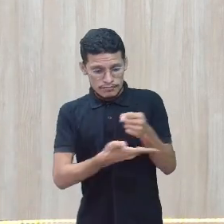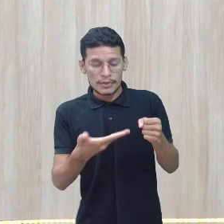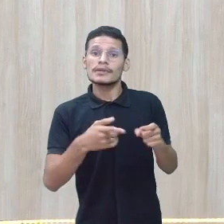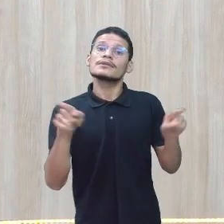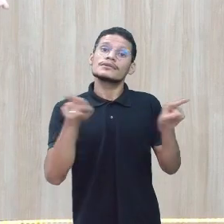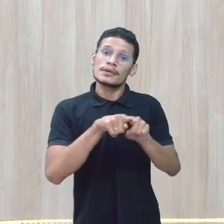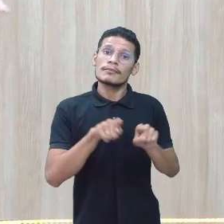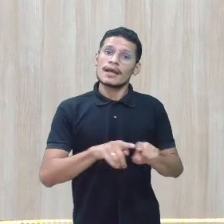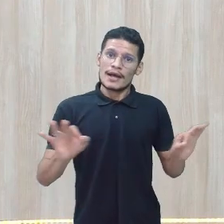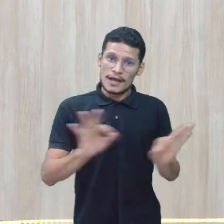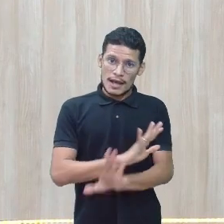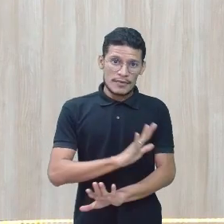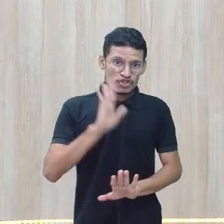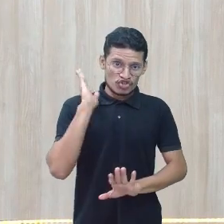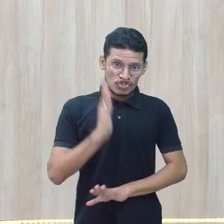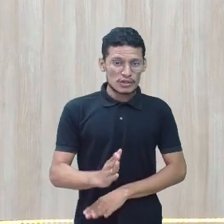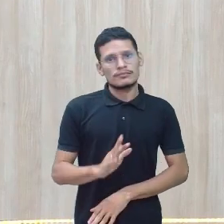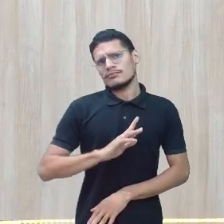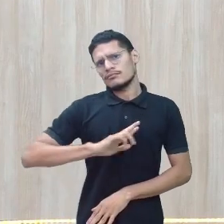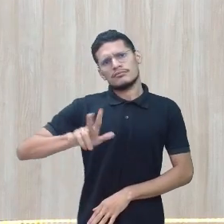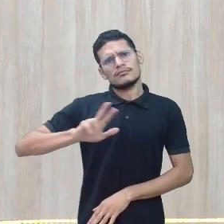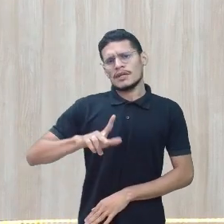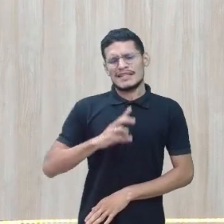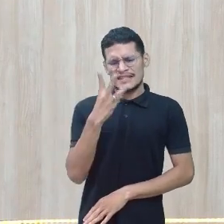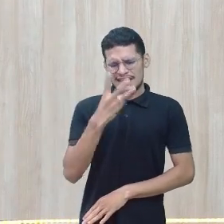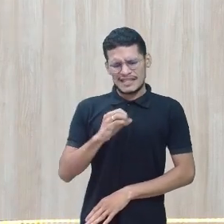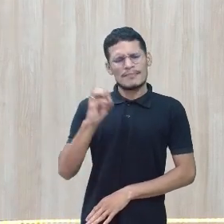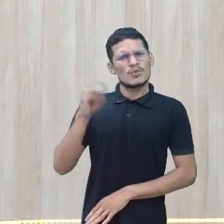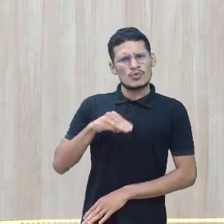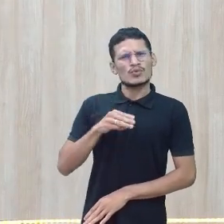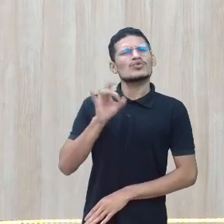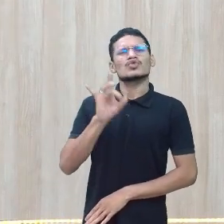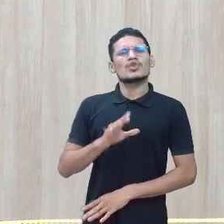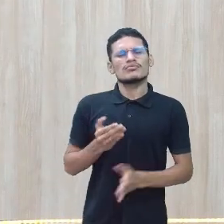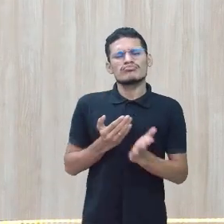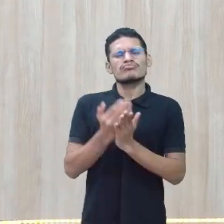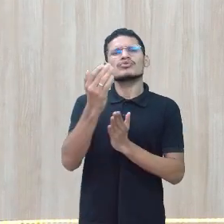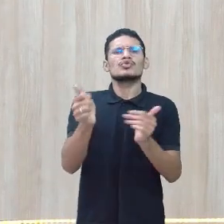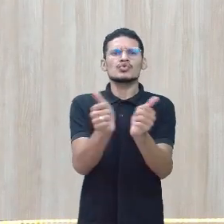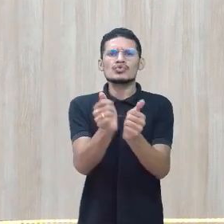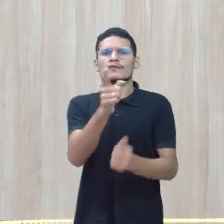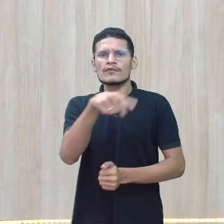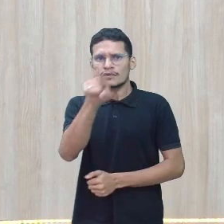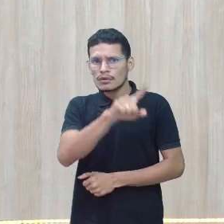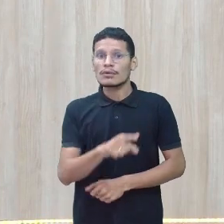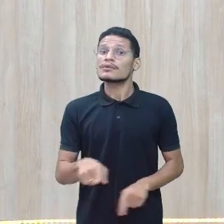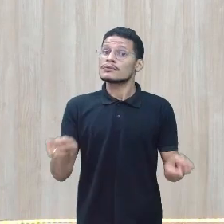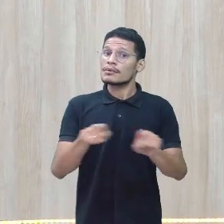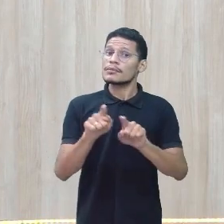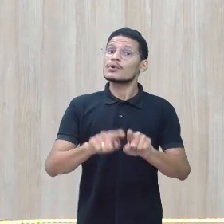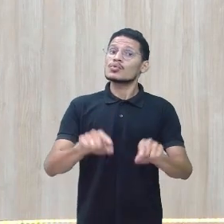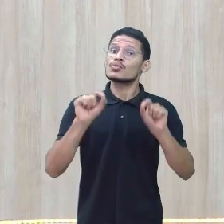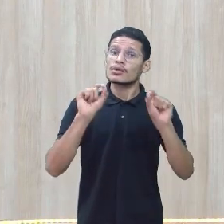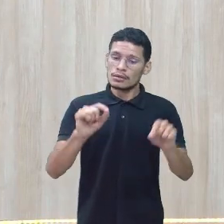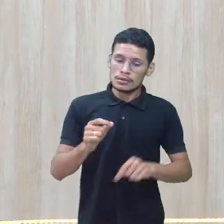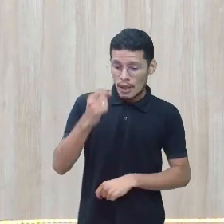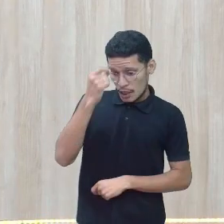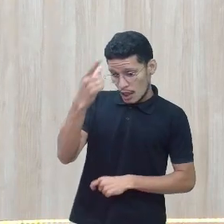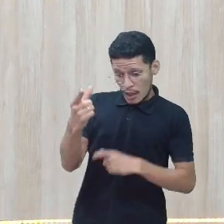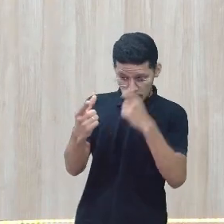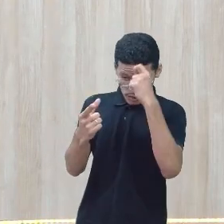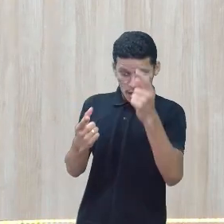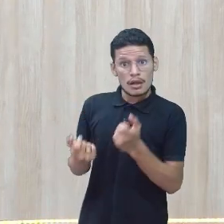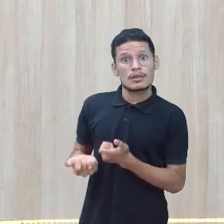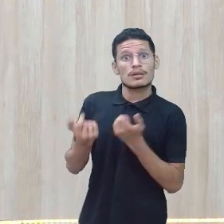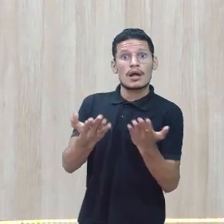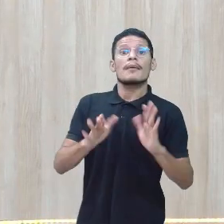aula não acaba por aqui, gente. 30 minutinhos a gente dá as primeiras iniciais aqui com vocês, a gente dá as primeiras ideias, mas